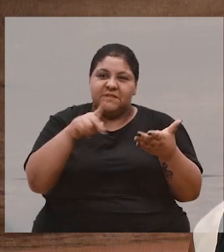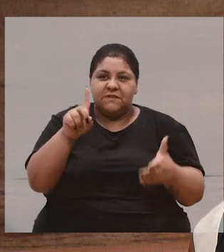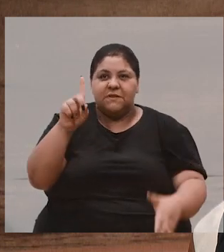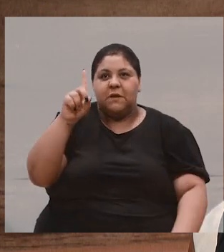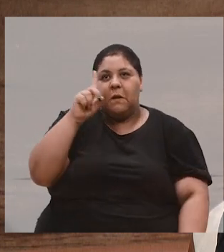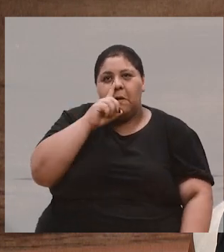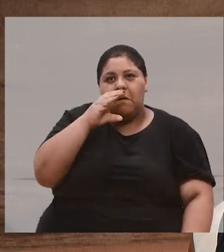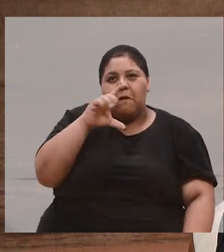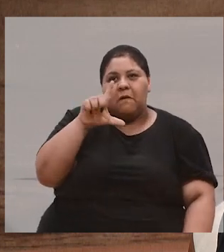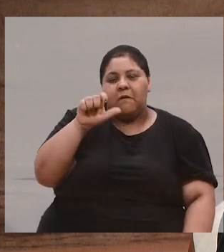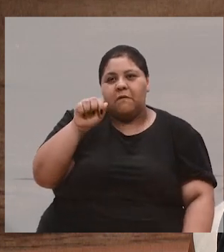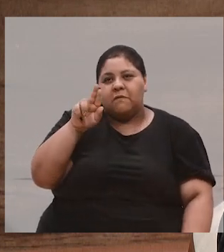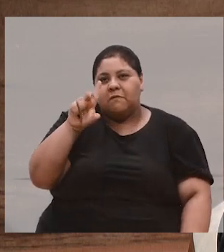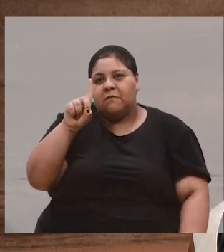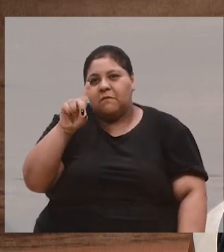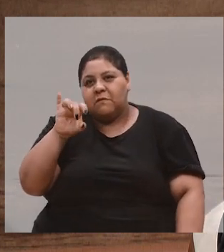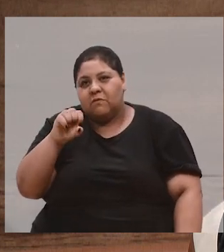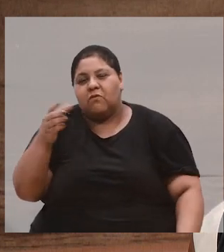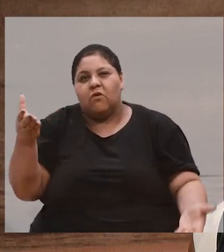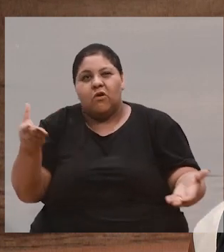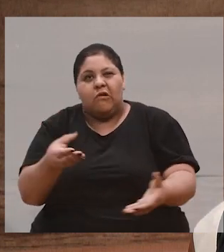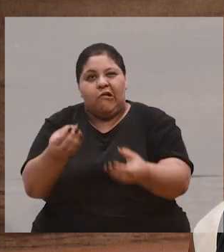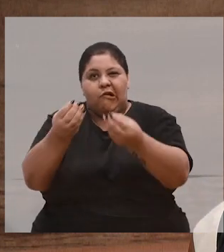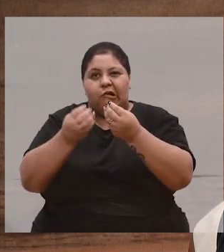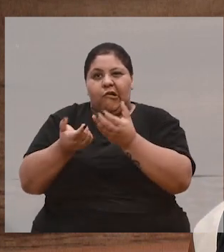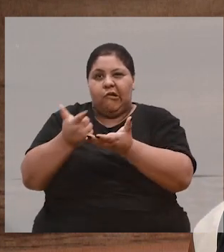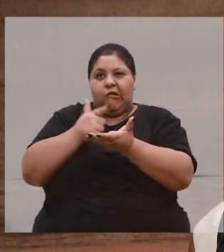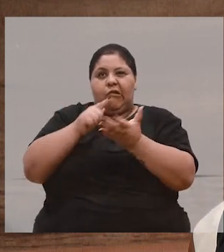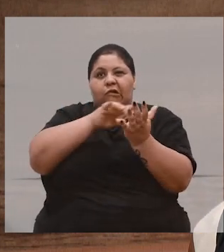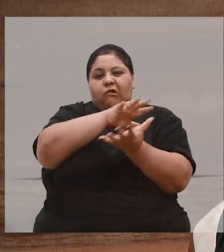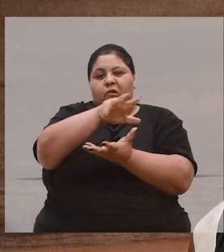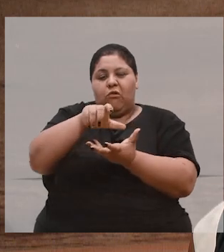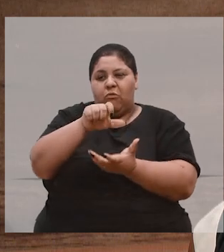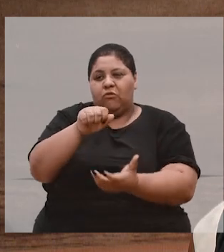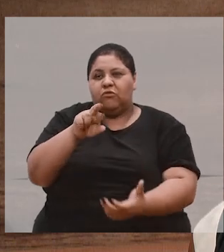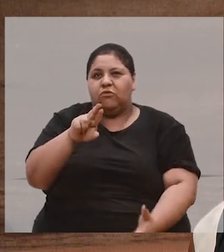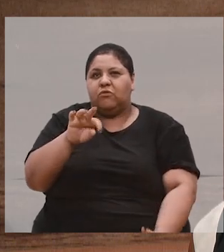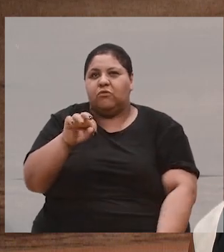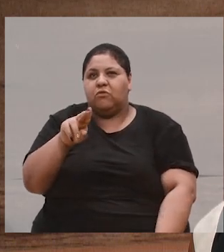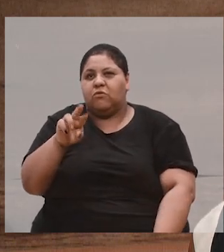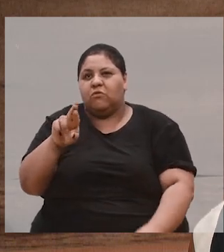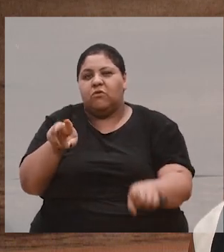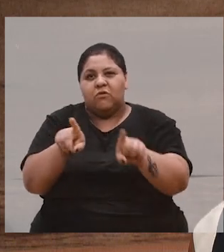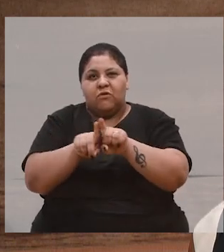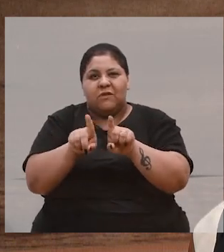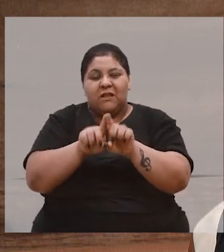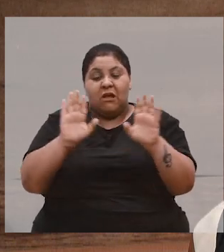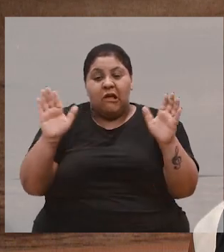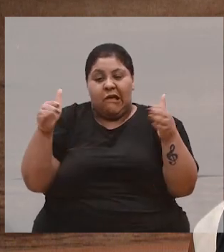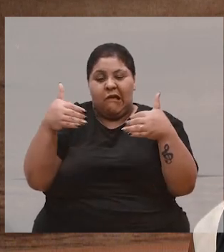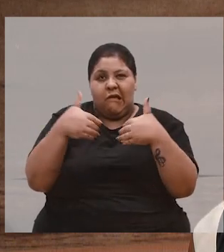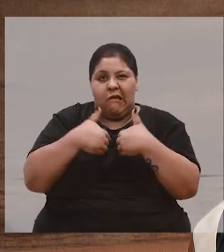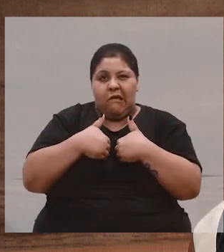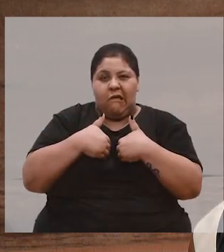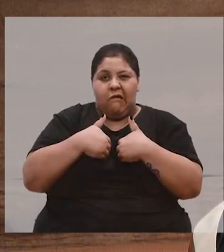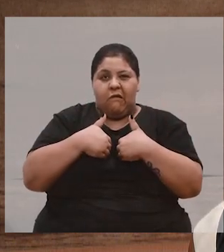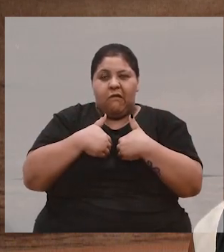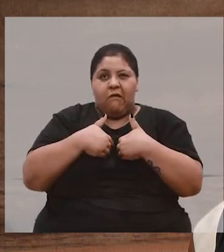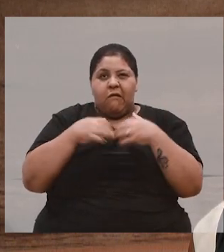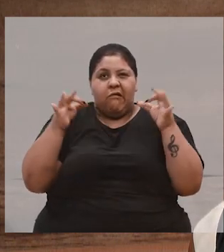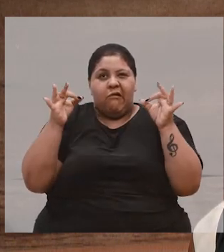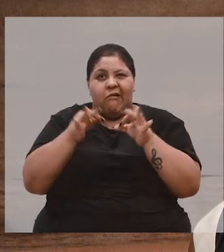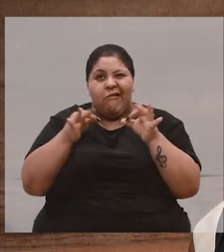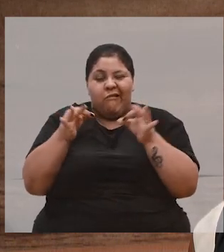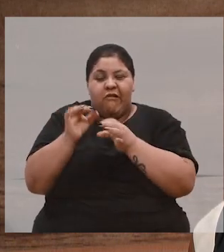mãe, Cláudia Daniela Dalinha, que nos brindaram aqui com a obra O Mundo do Arthur, e também com Autismo, uma